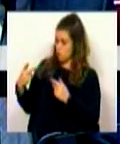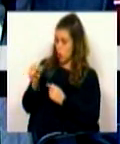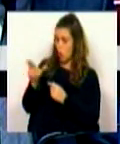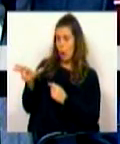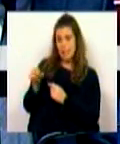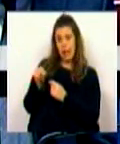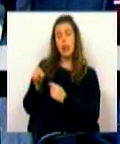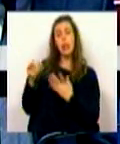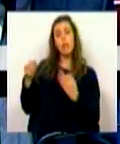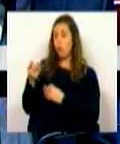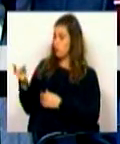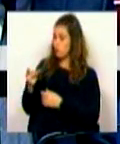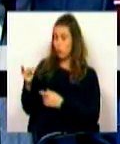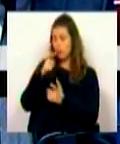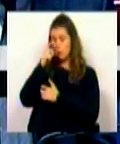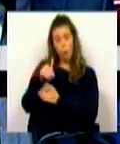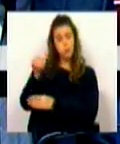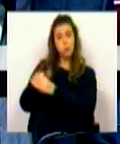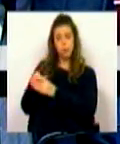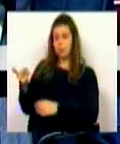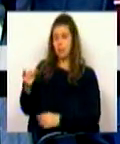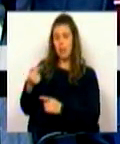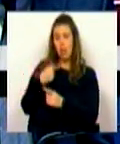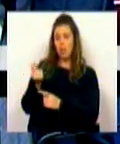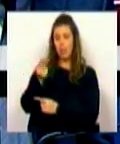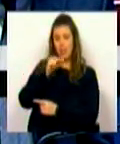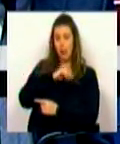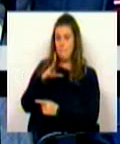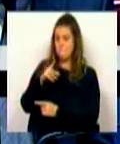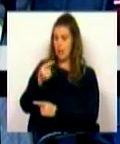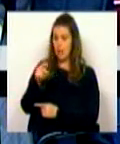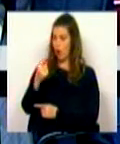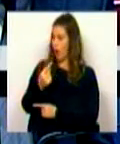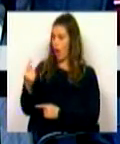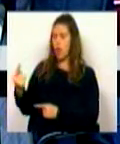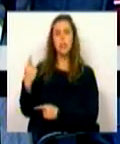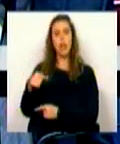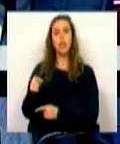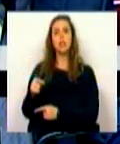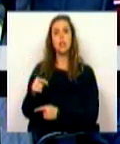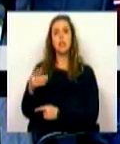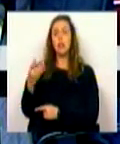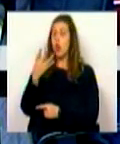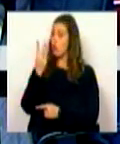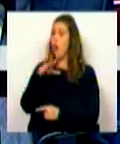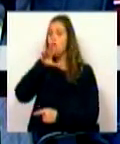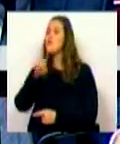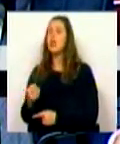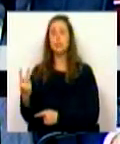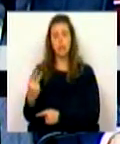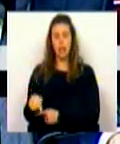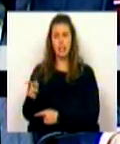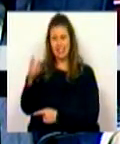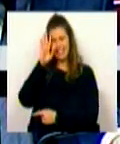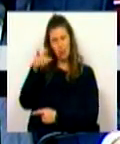um casal onde ambos os elementos tenham um rendimento de 1.000 euros cada um, que tenham dois filhos, sabe